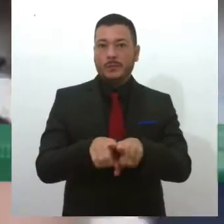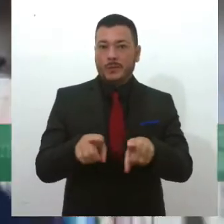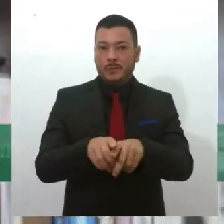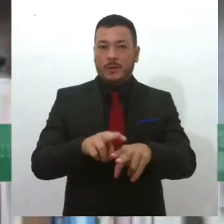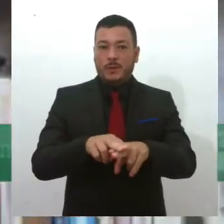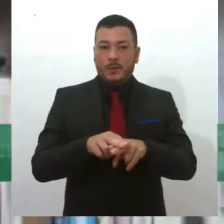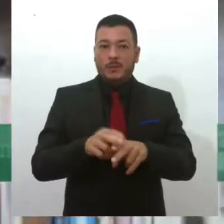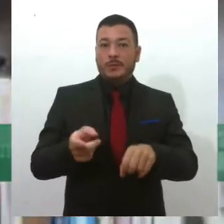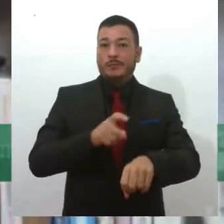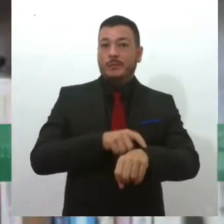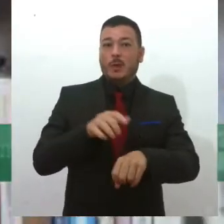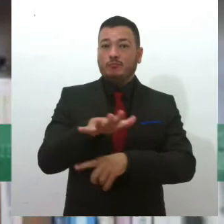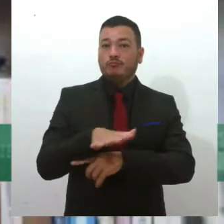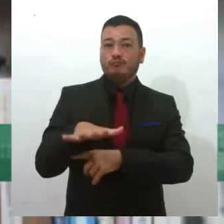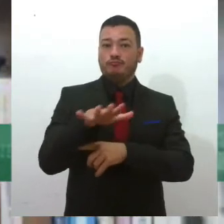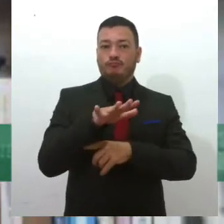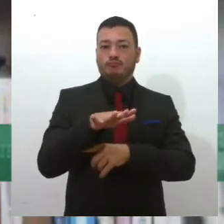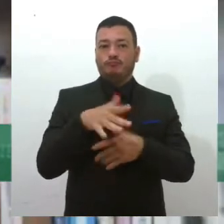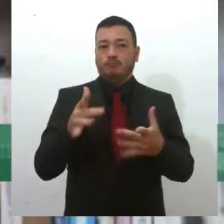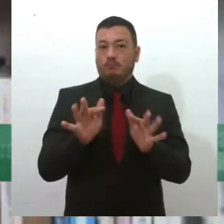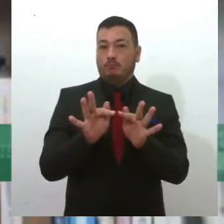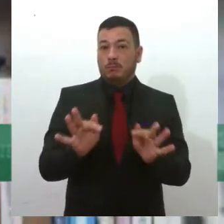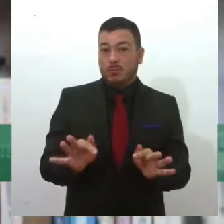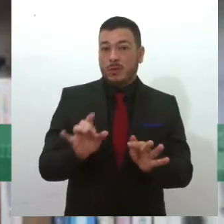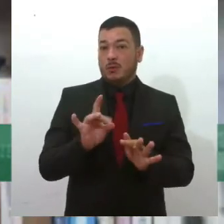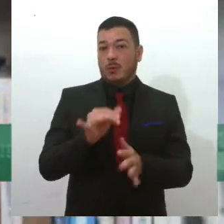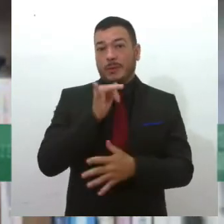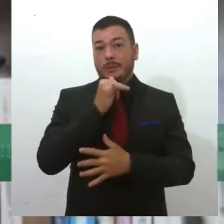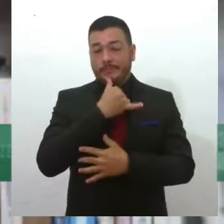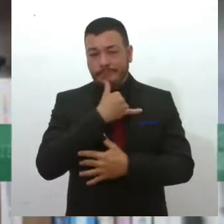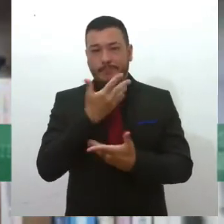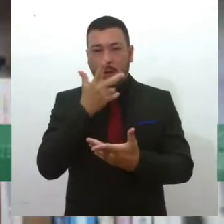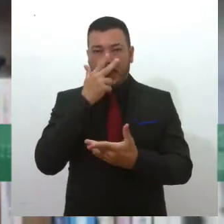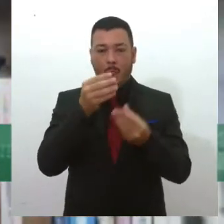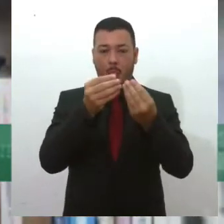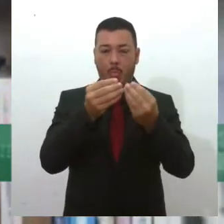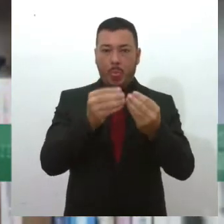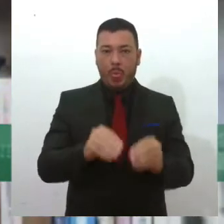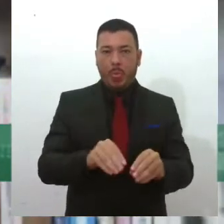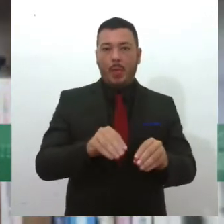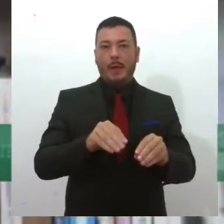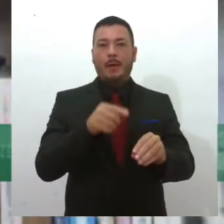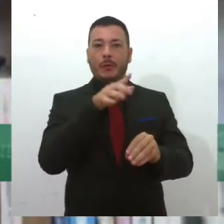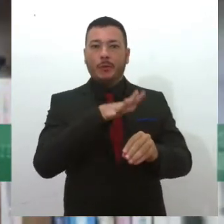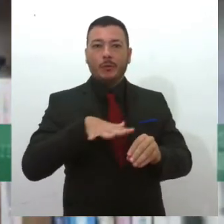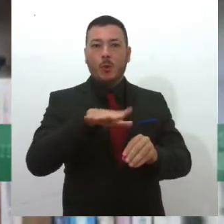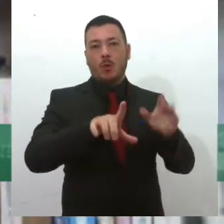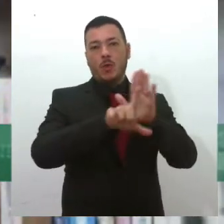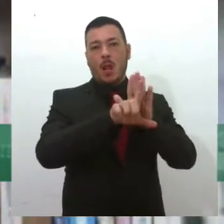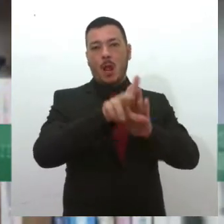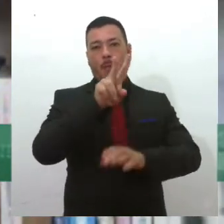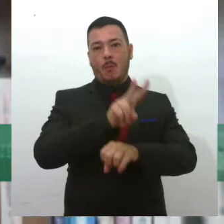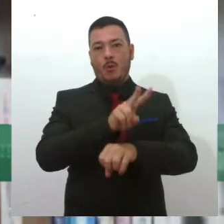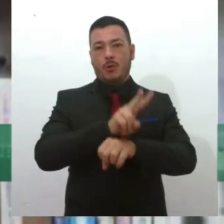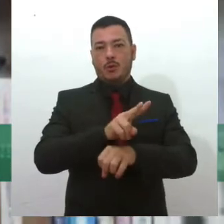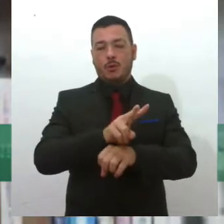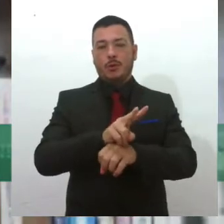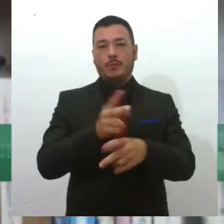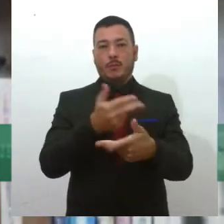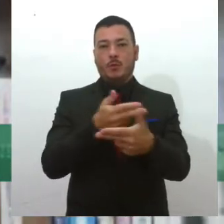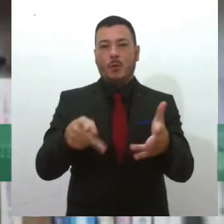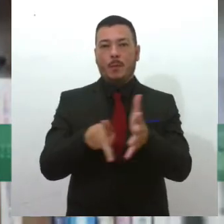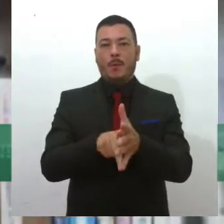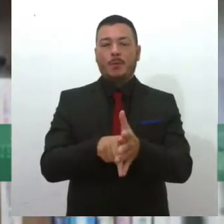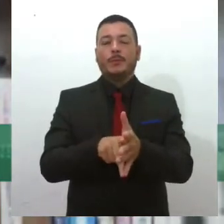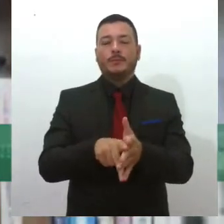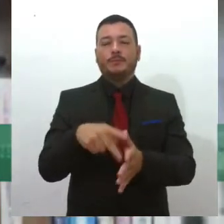tempo e no espaço para simplesmente, infelizmente, desmontar todo o regramento protetivo do patrimônio público, de proteção